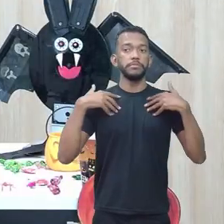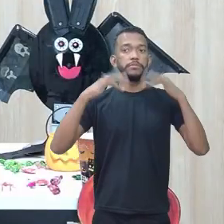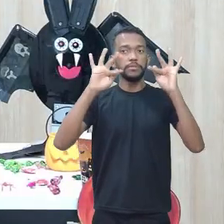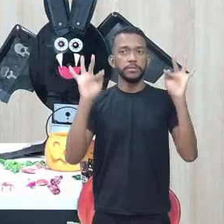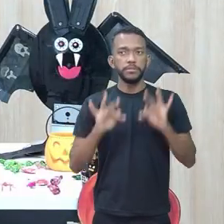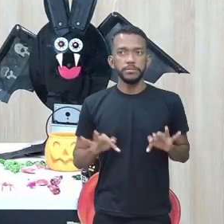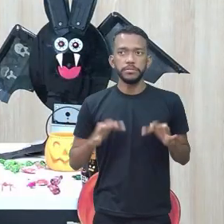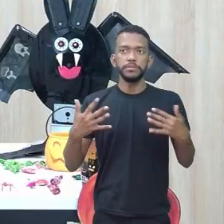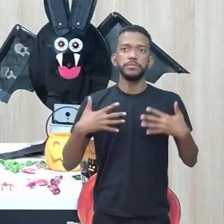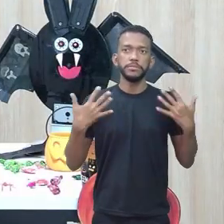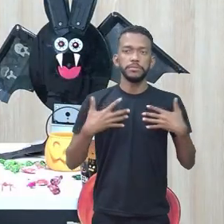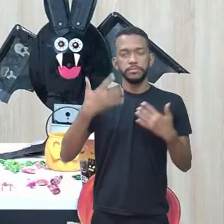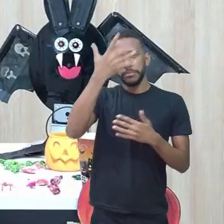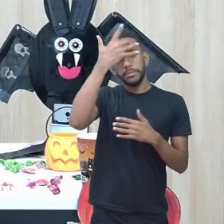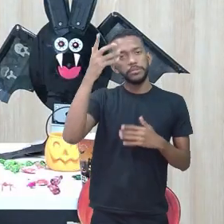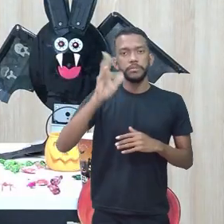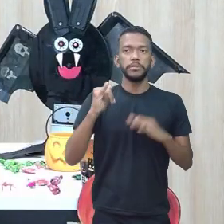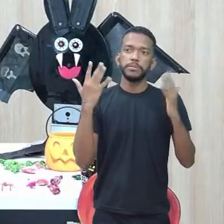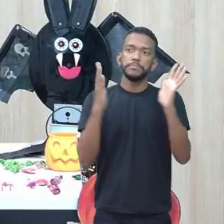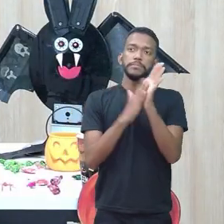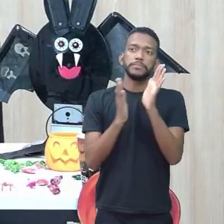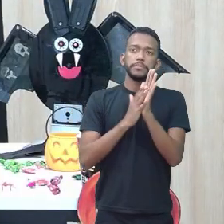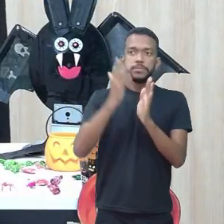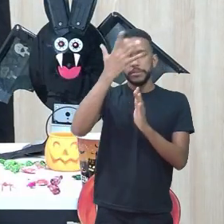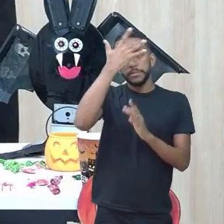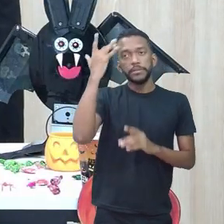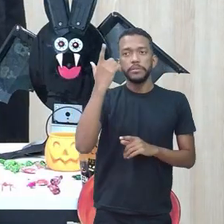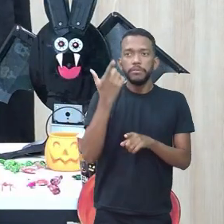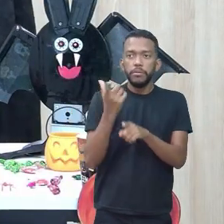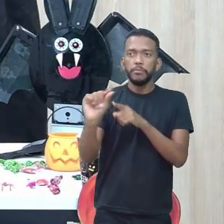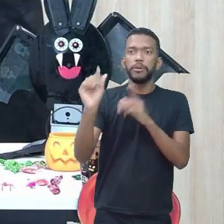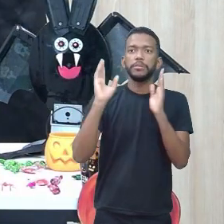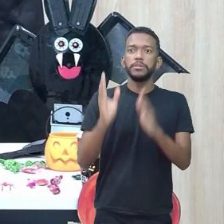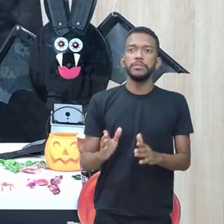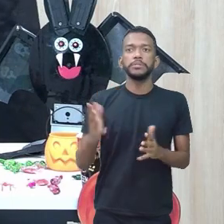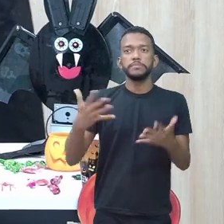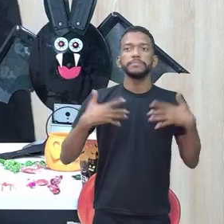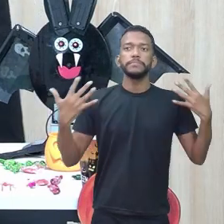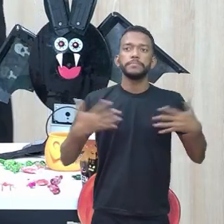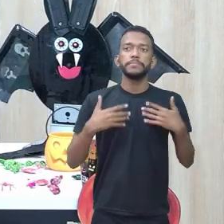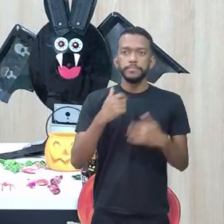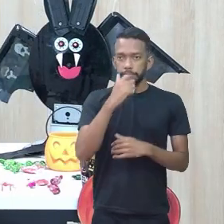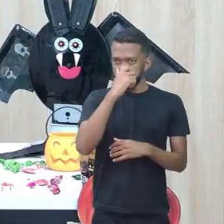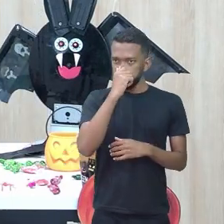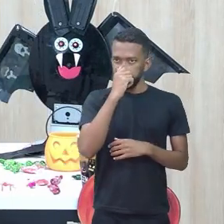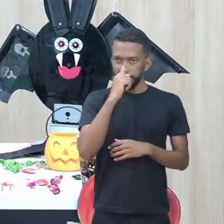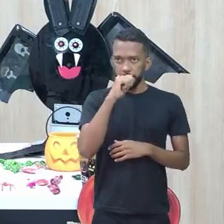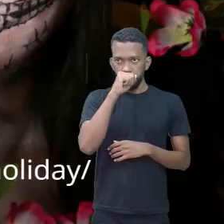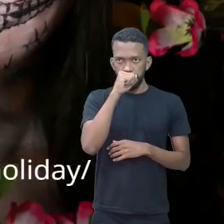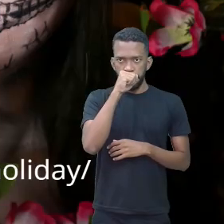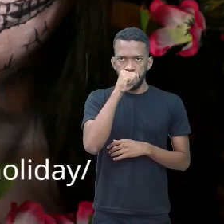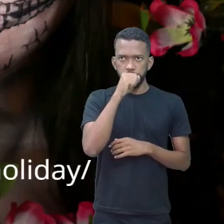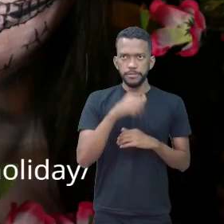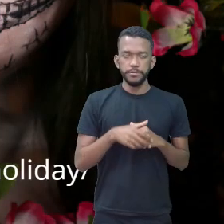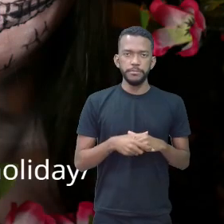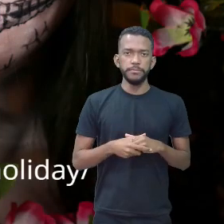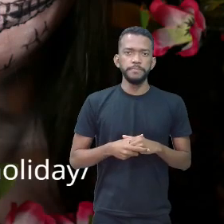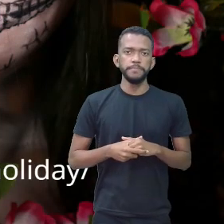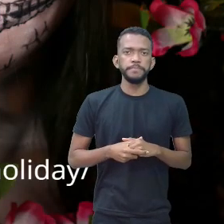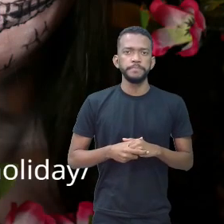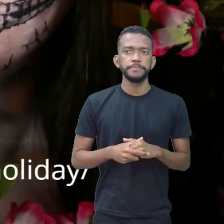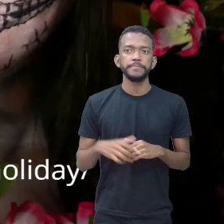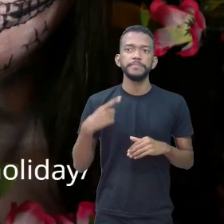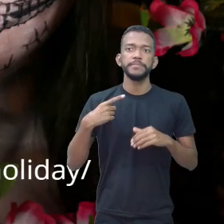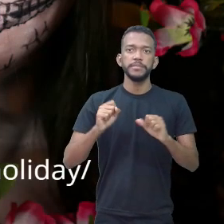alegre, que as pessoas vão celebrar os gentes que partiram, certo? Vamos ver aqui, ó. A dedication to